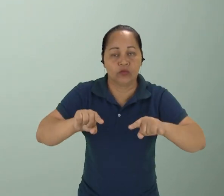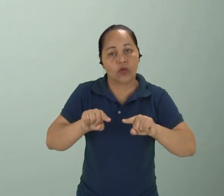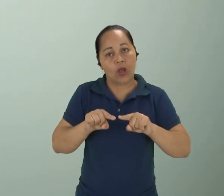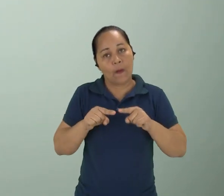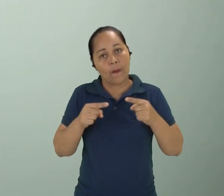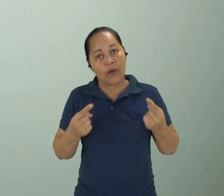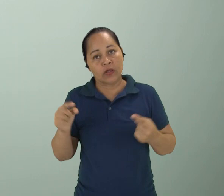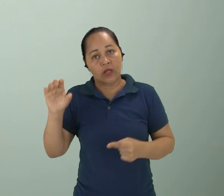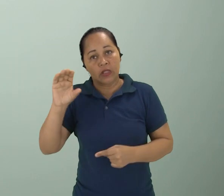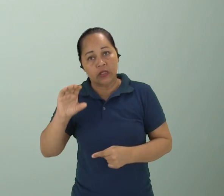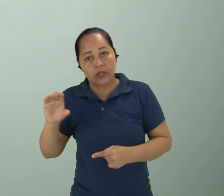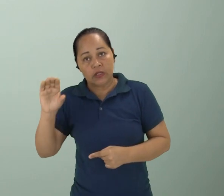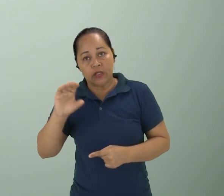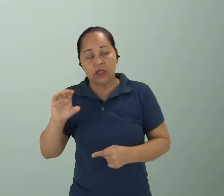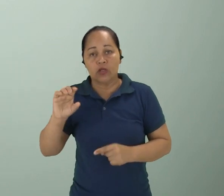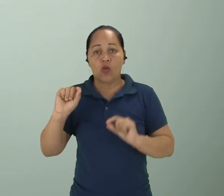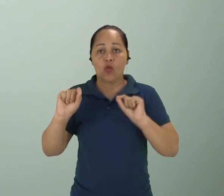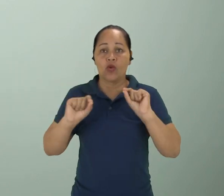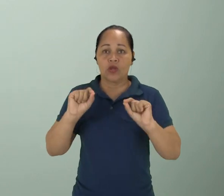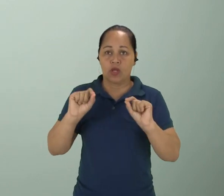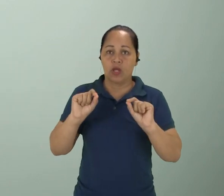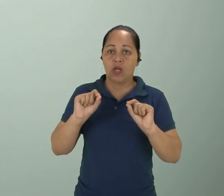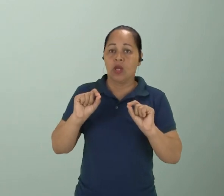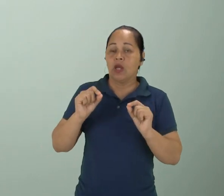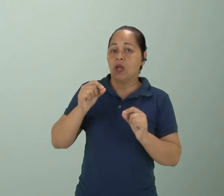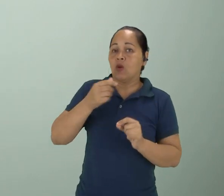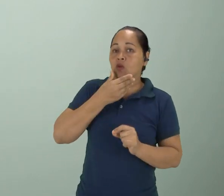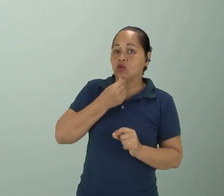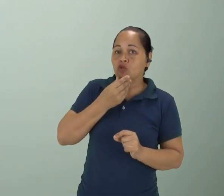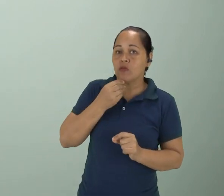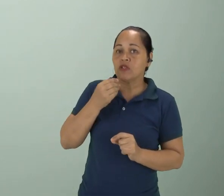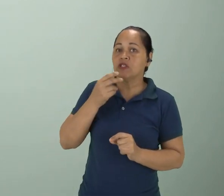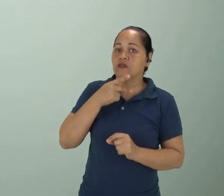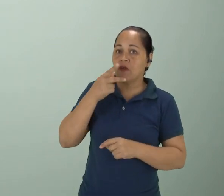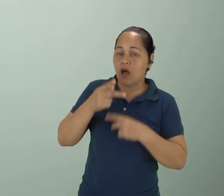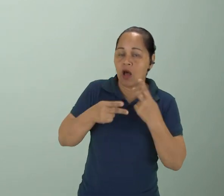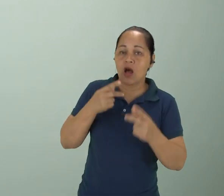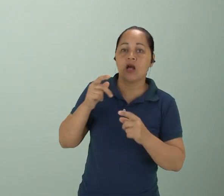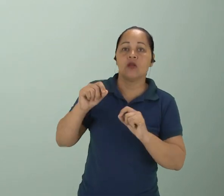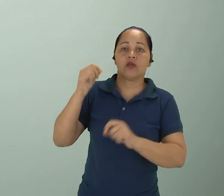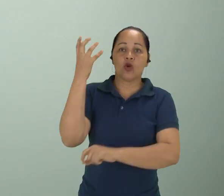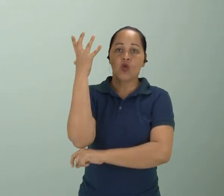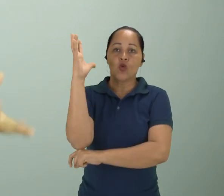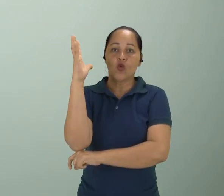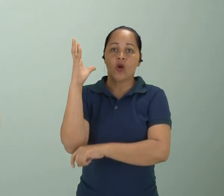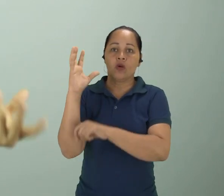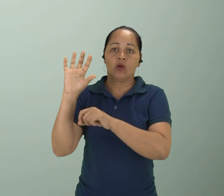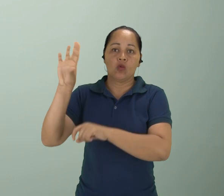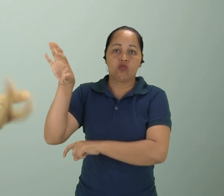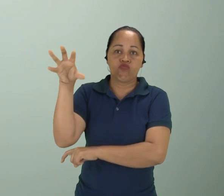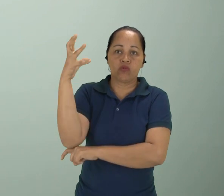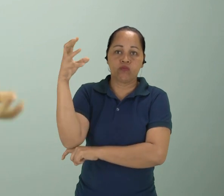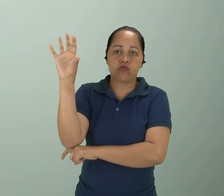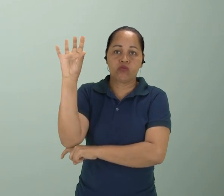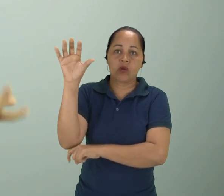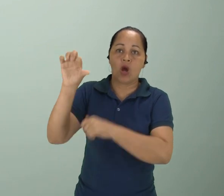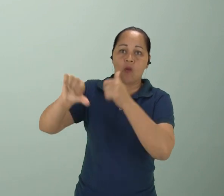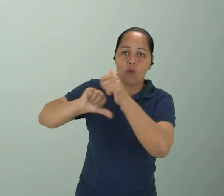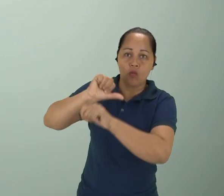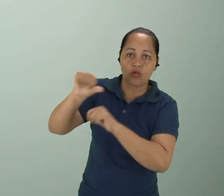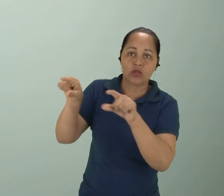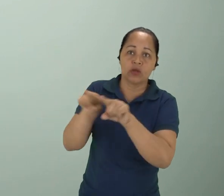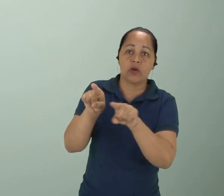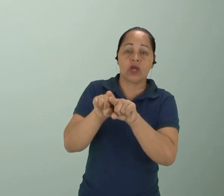entre os cientistas de que altera o clima em todo o globo eu será que o desenvolvimento regional b é de uma